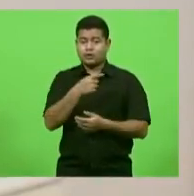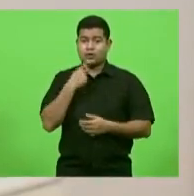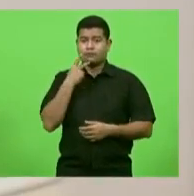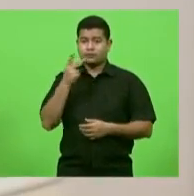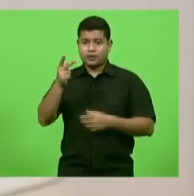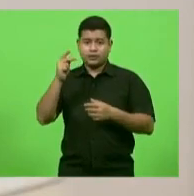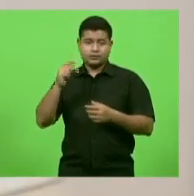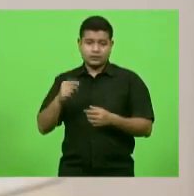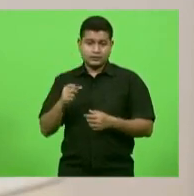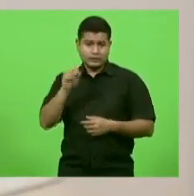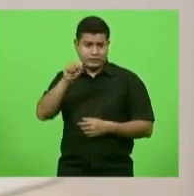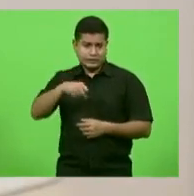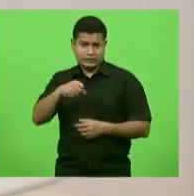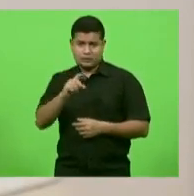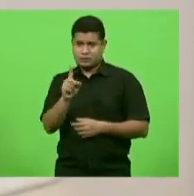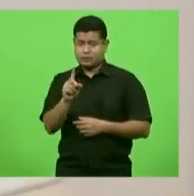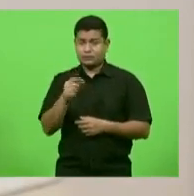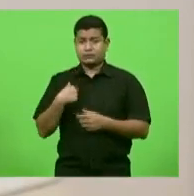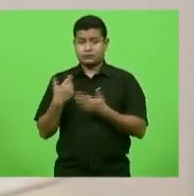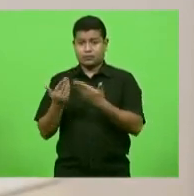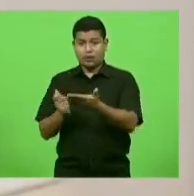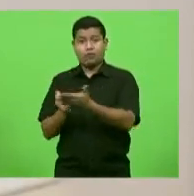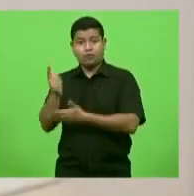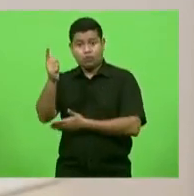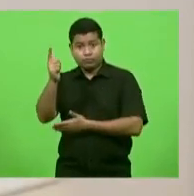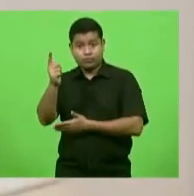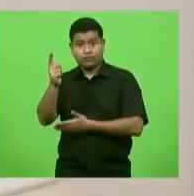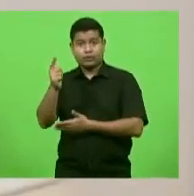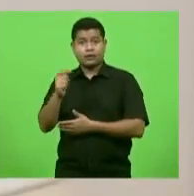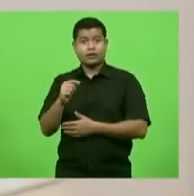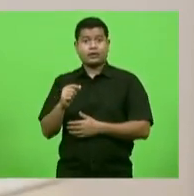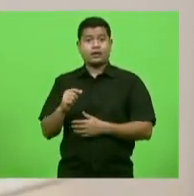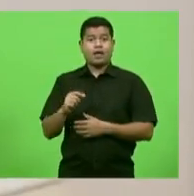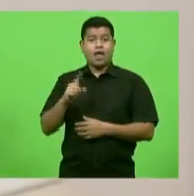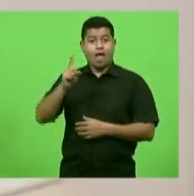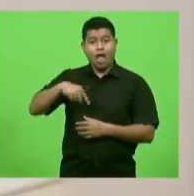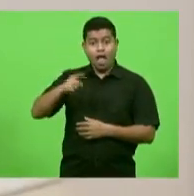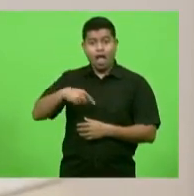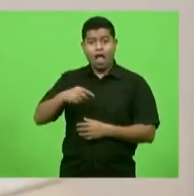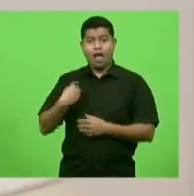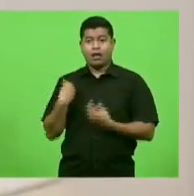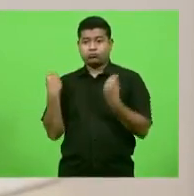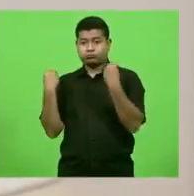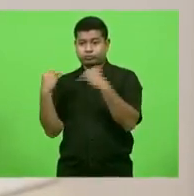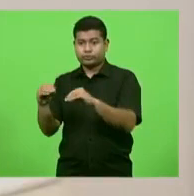aquisição e na sequência ele vai falar, são equipamentos para uso em instalação